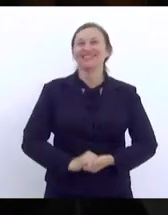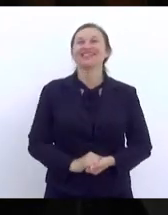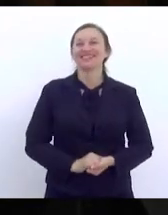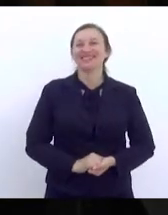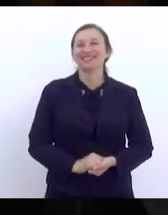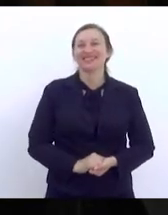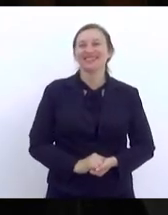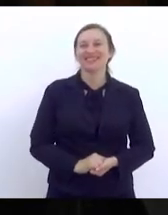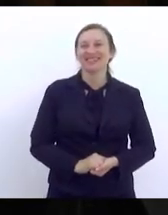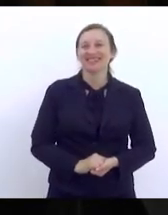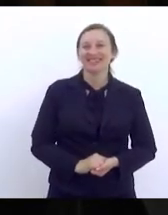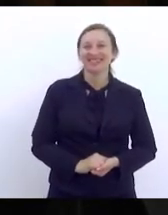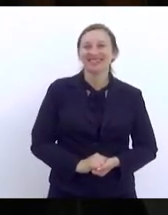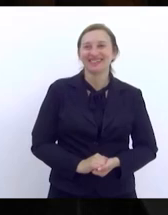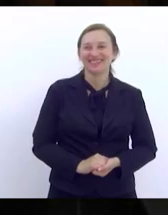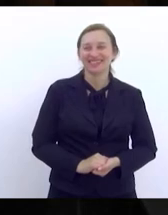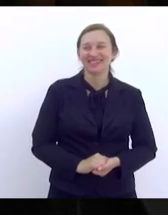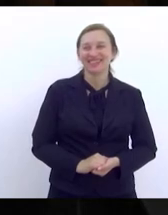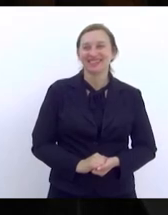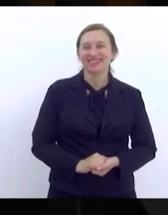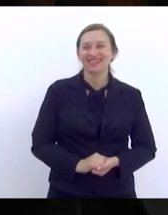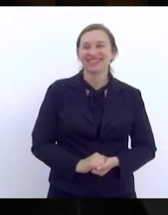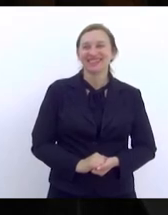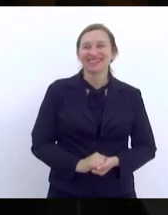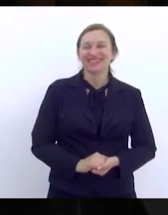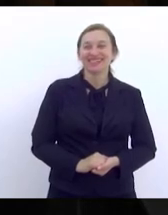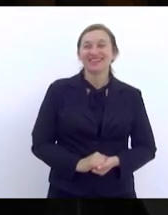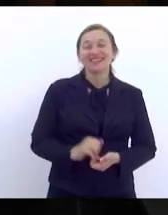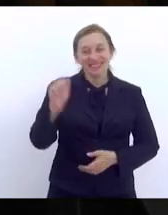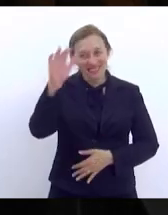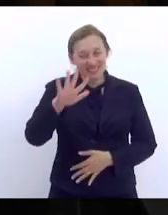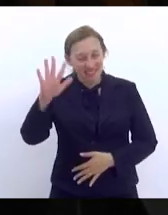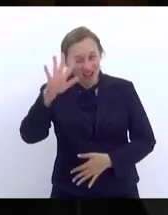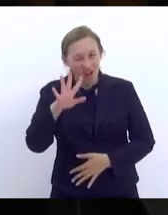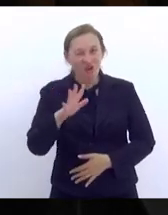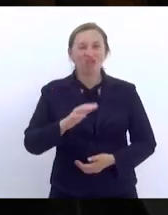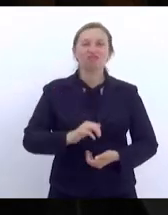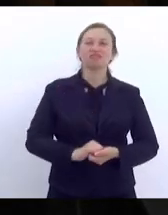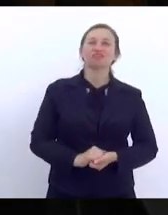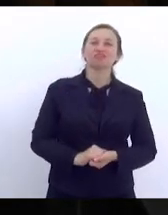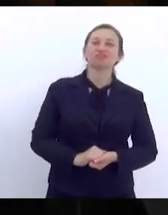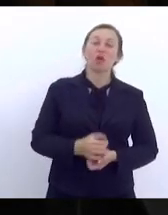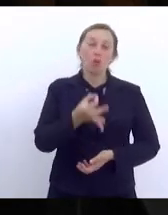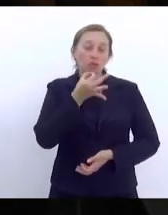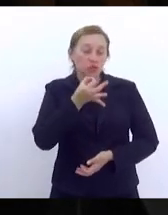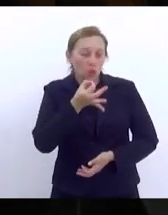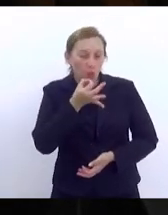o senhor em geral tem as posições